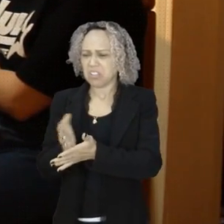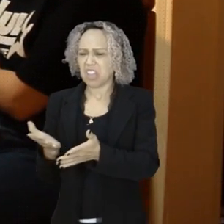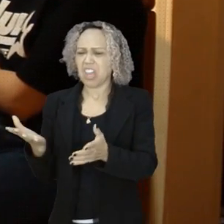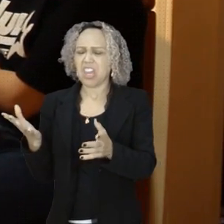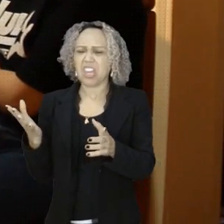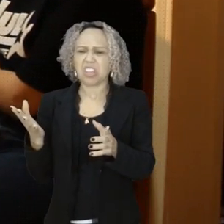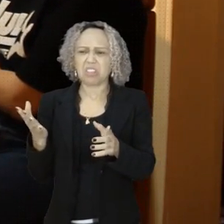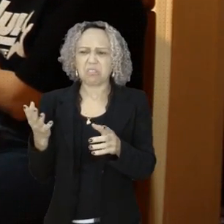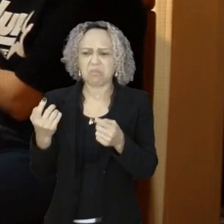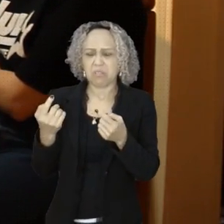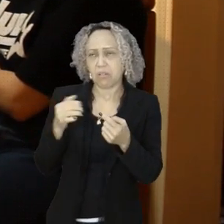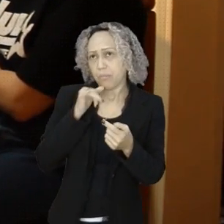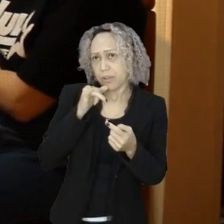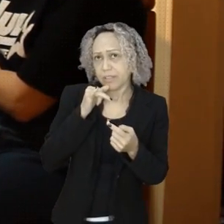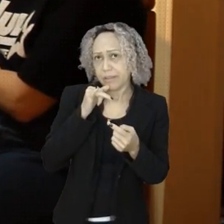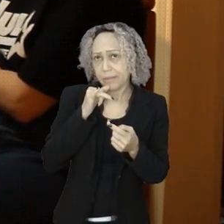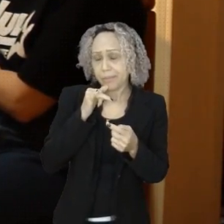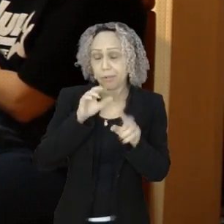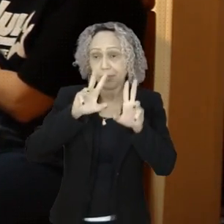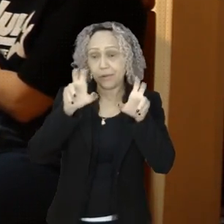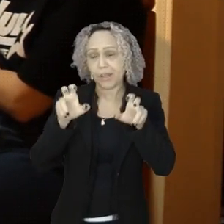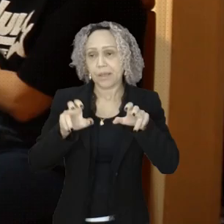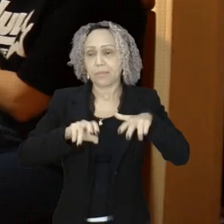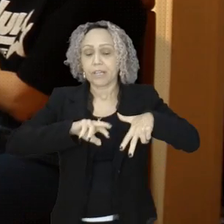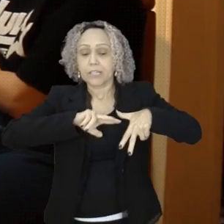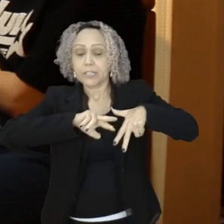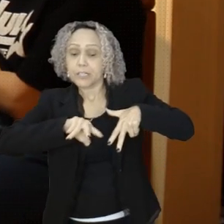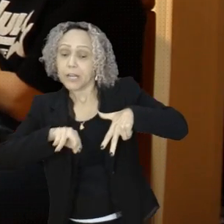a pulular dentro dos movimentos.